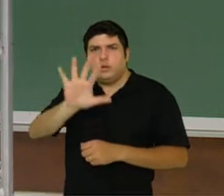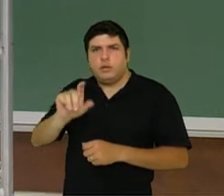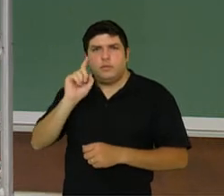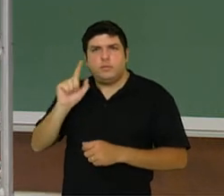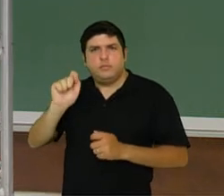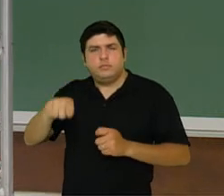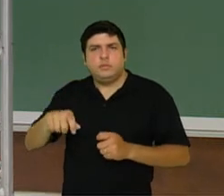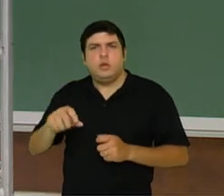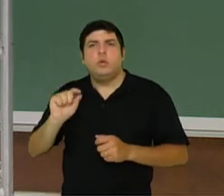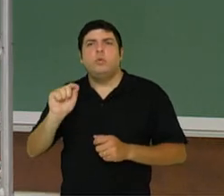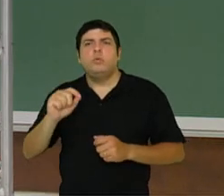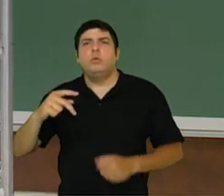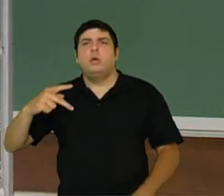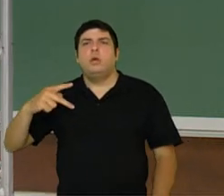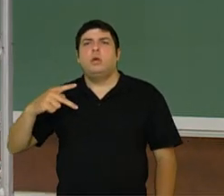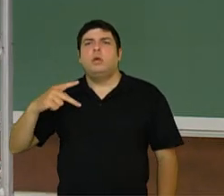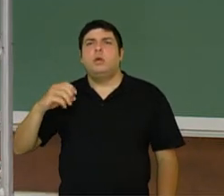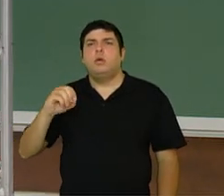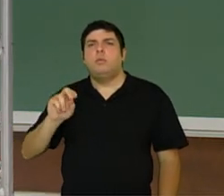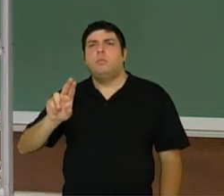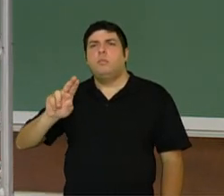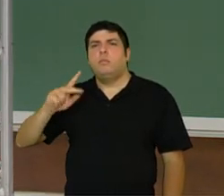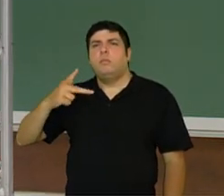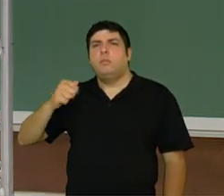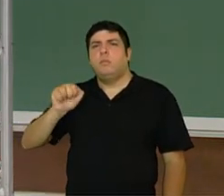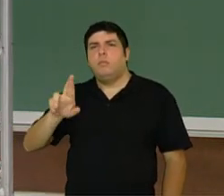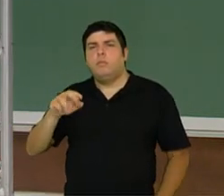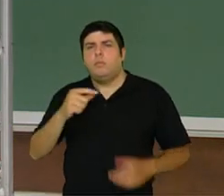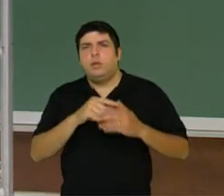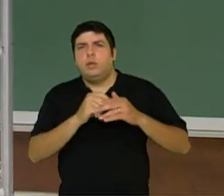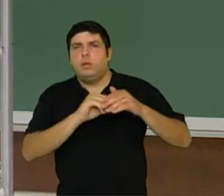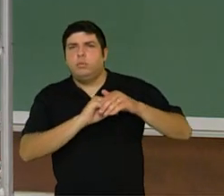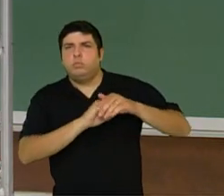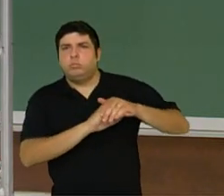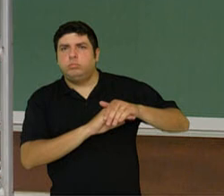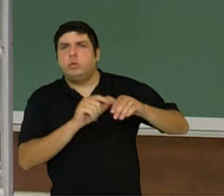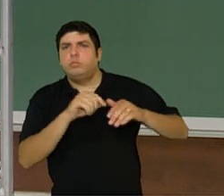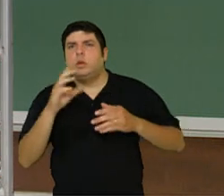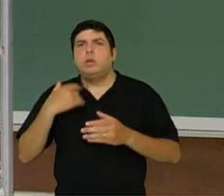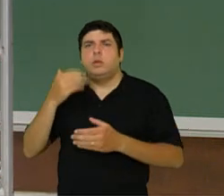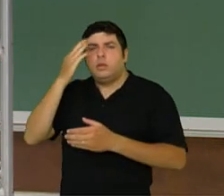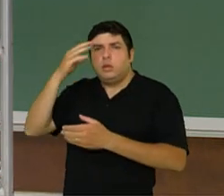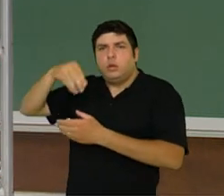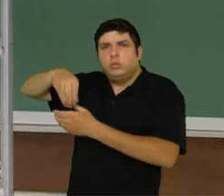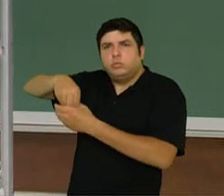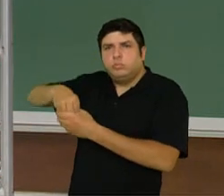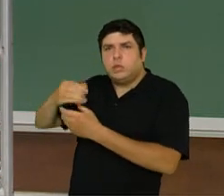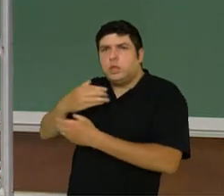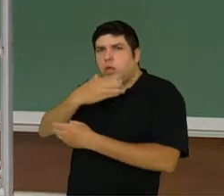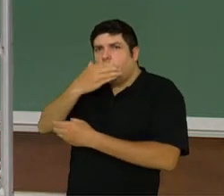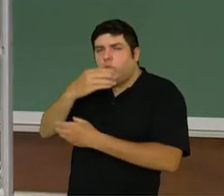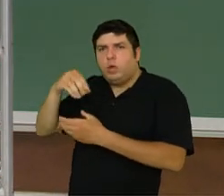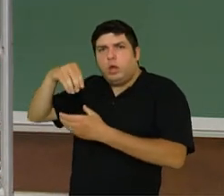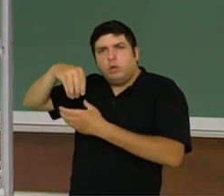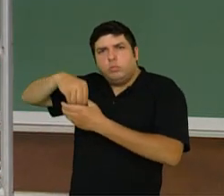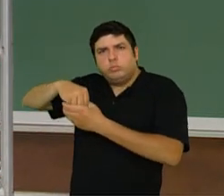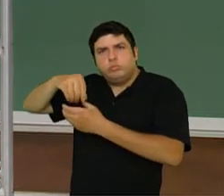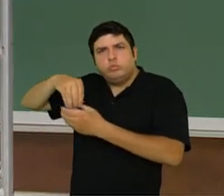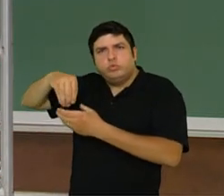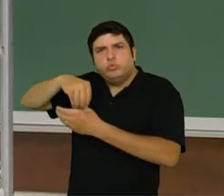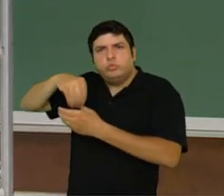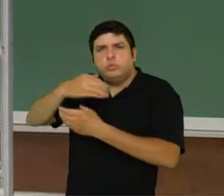de que poupar, né, ali não poupa a polpa da fruta. Você sabe que a fruta deve ter, a polpa ali tem muita